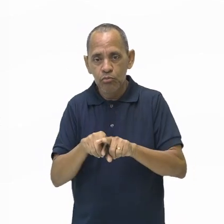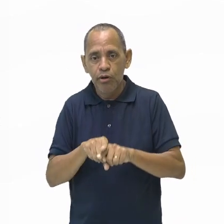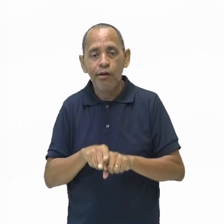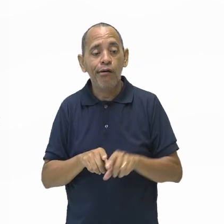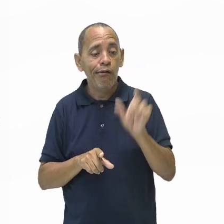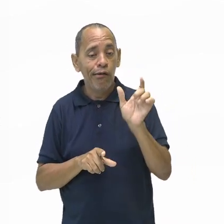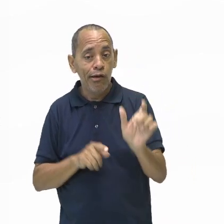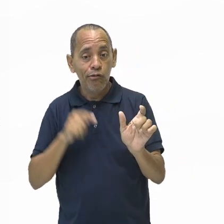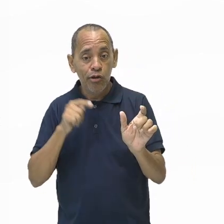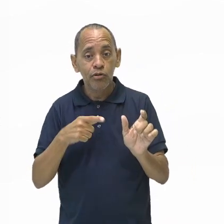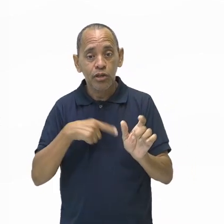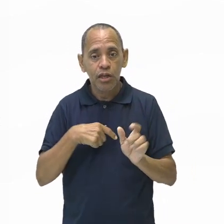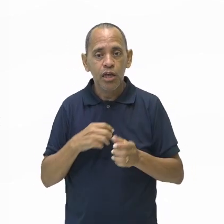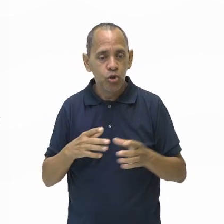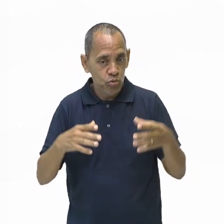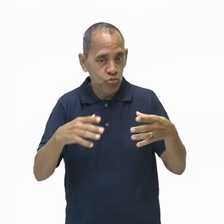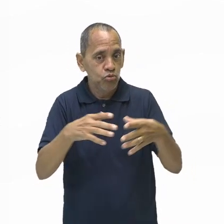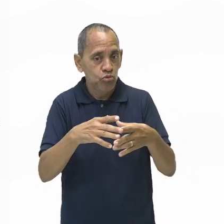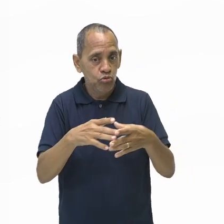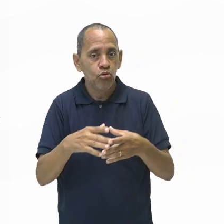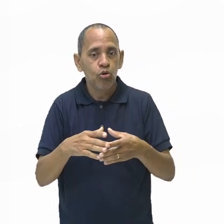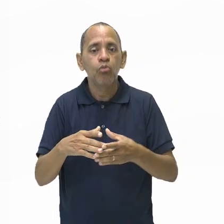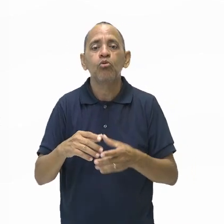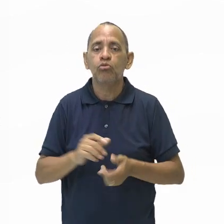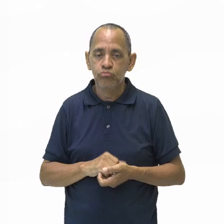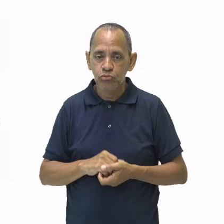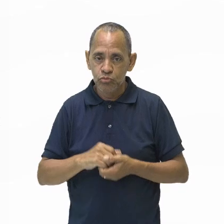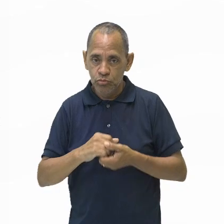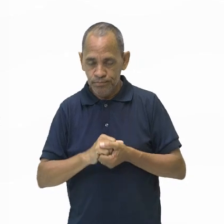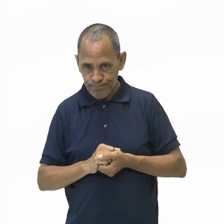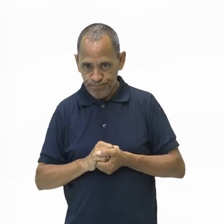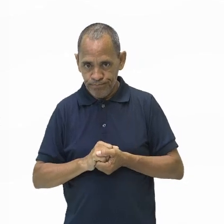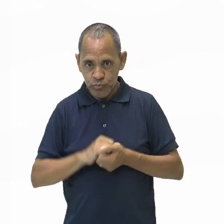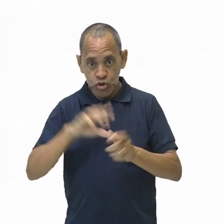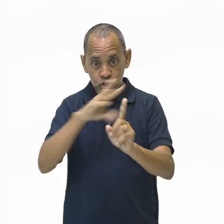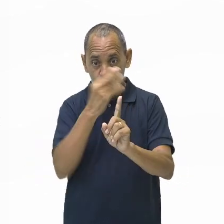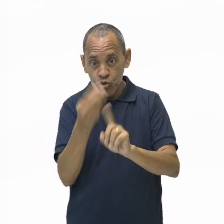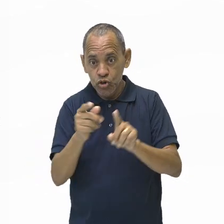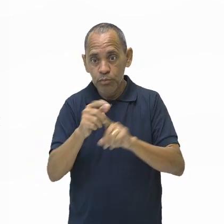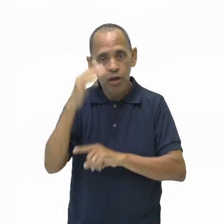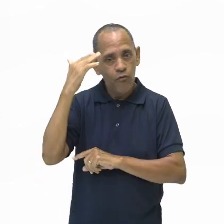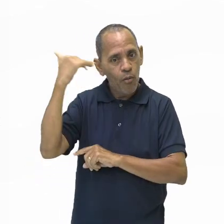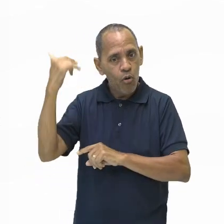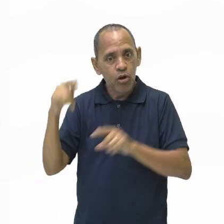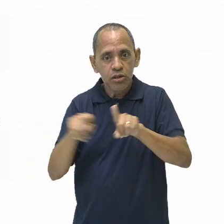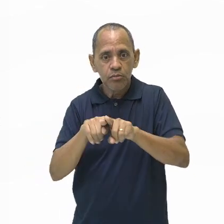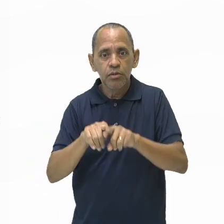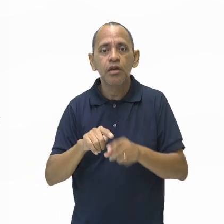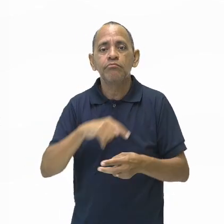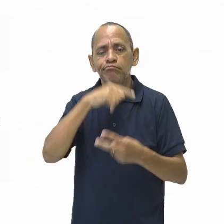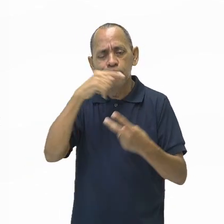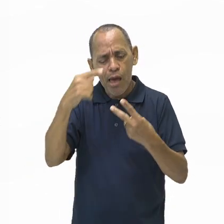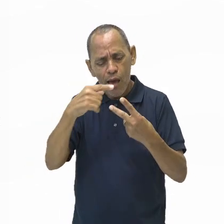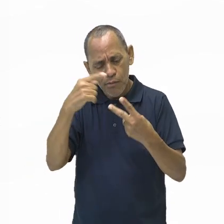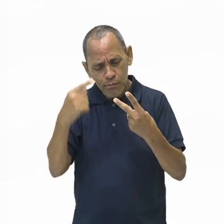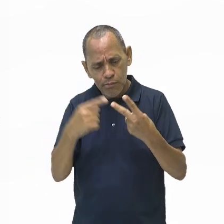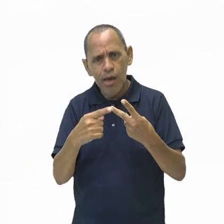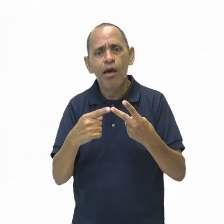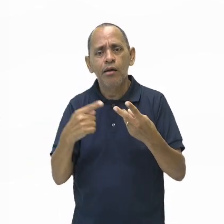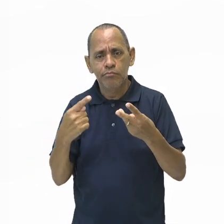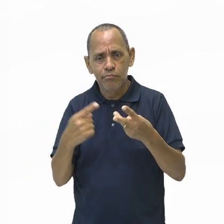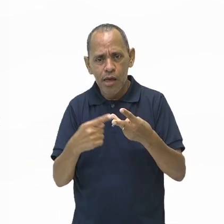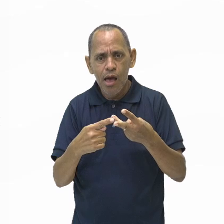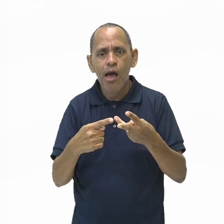com um elenco recheado de conceituados intérpretes de Hollywood, como Matthew McConaughey, Anne Hathaway, Michael Caine,